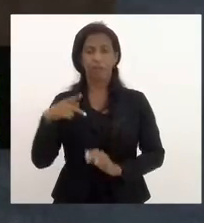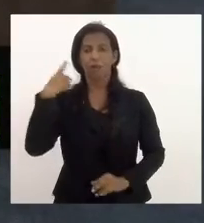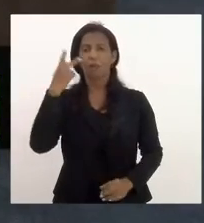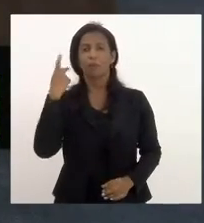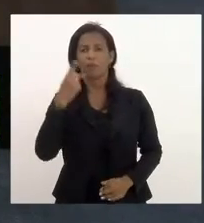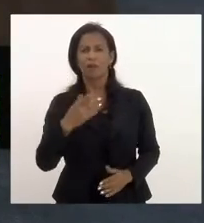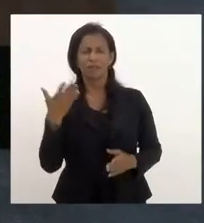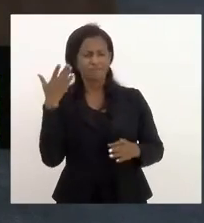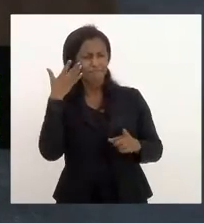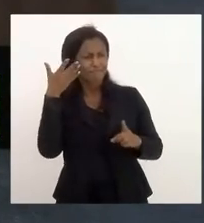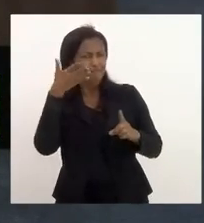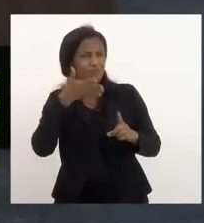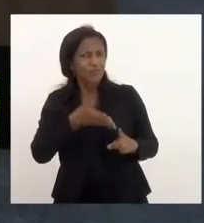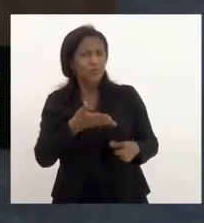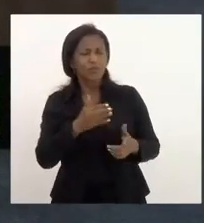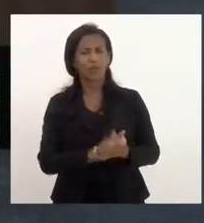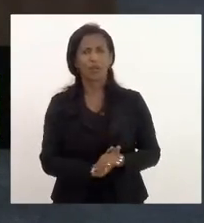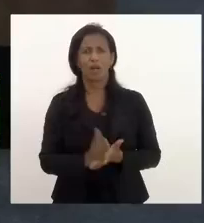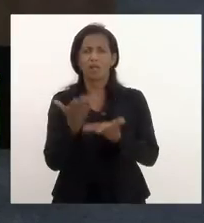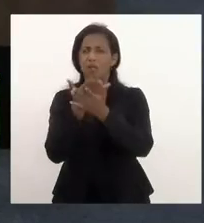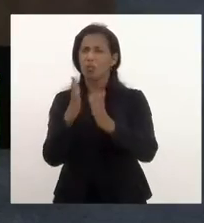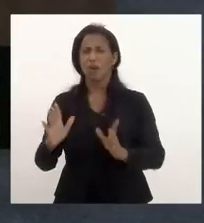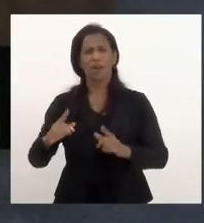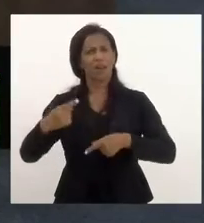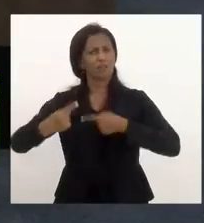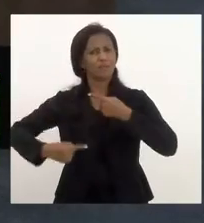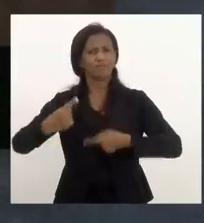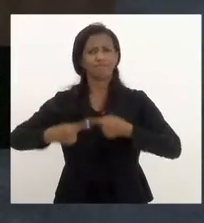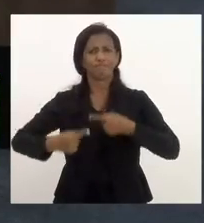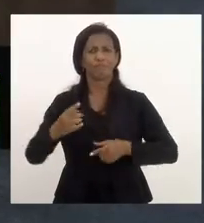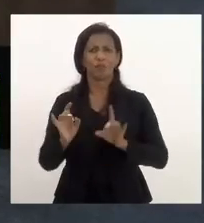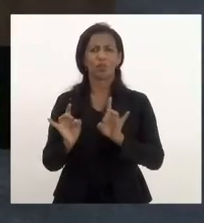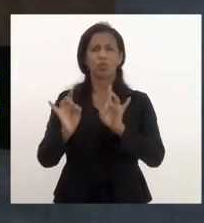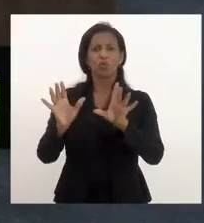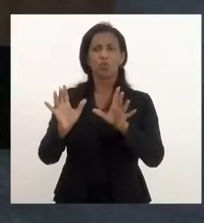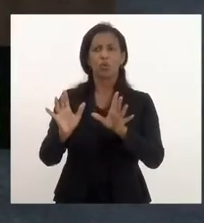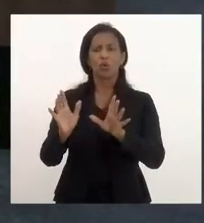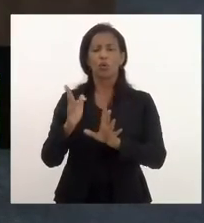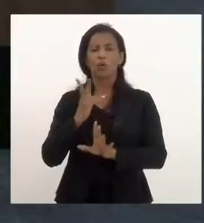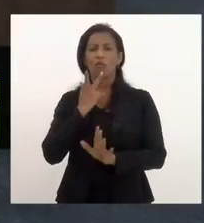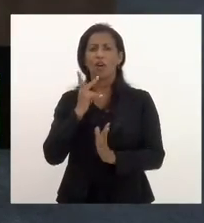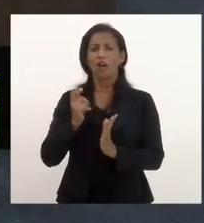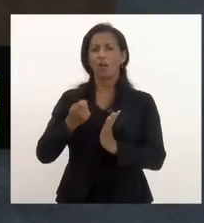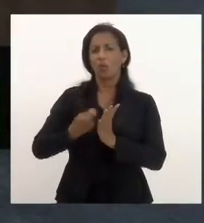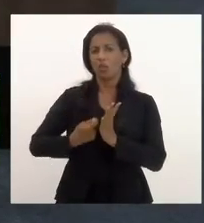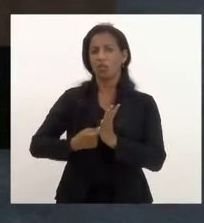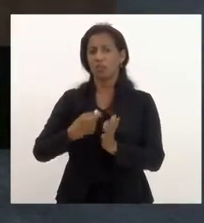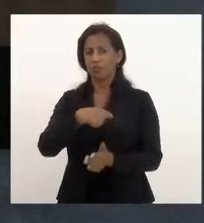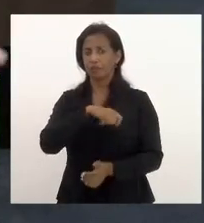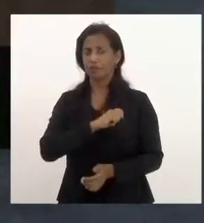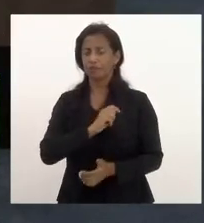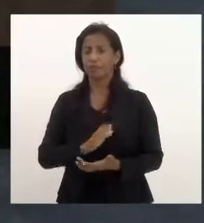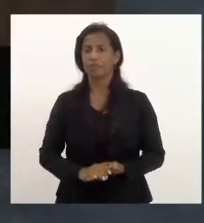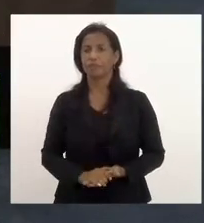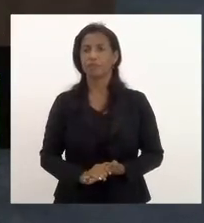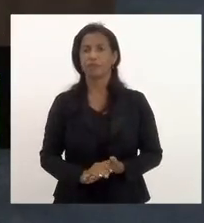Parlamento se atentar se a isso não encerrar a discussão só com a questão do regime de recuperação fiscal e relação